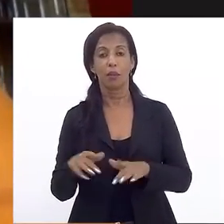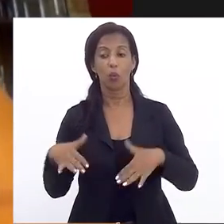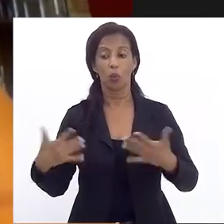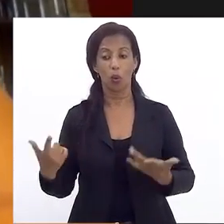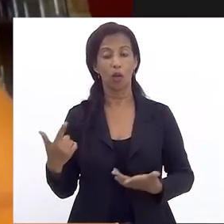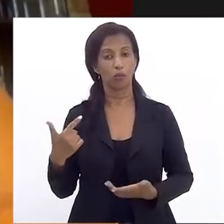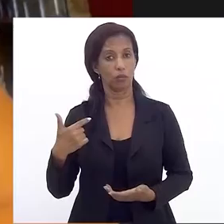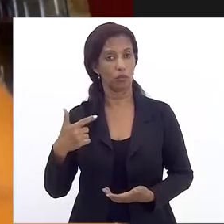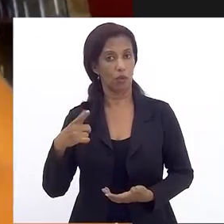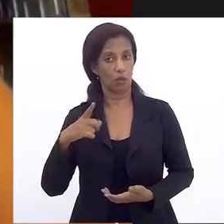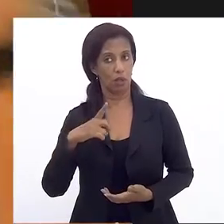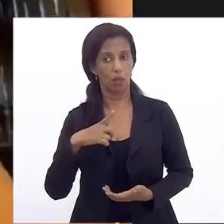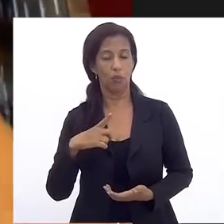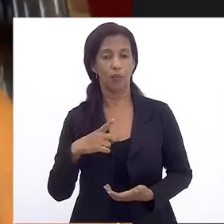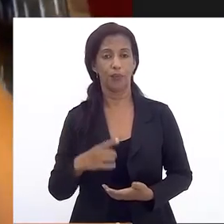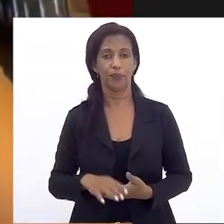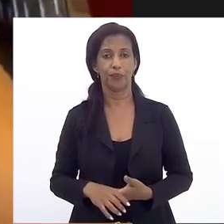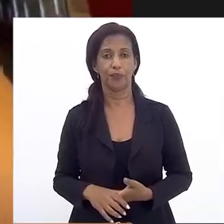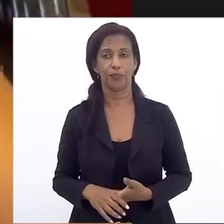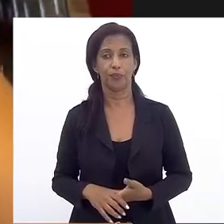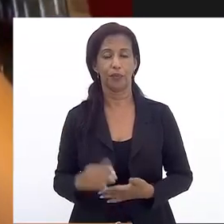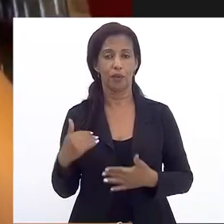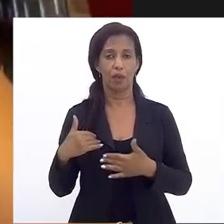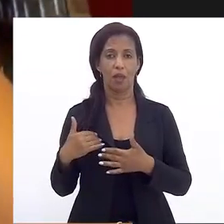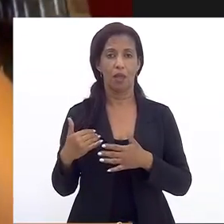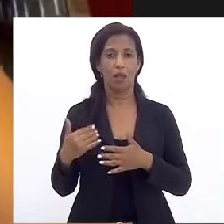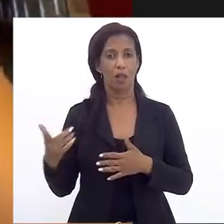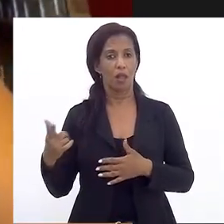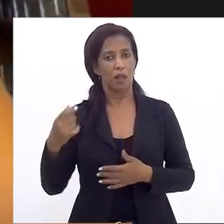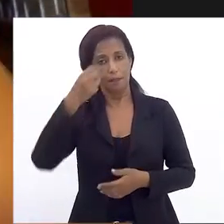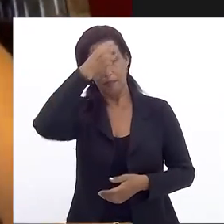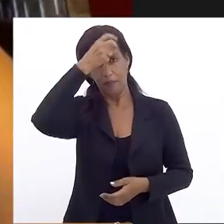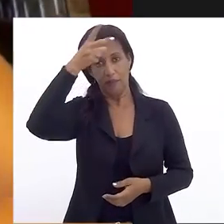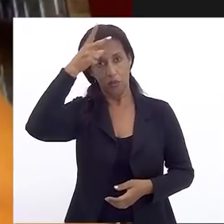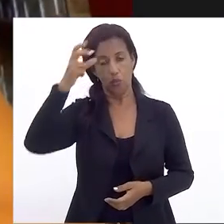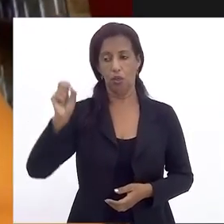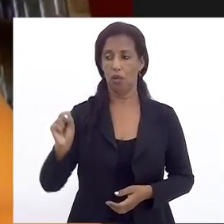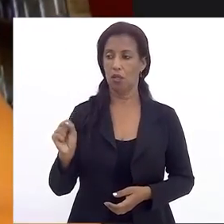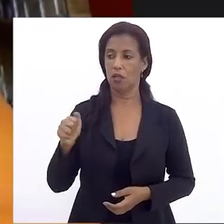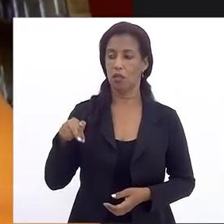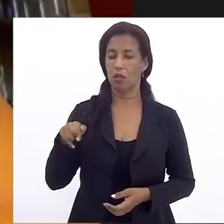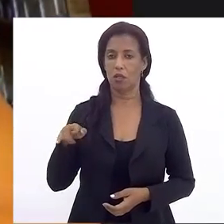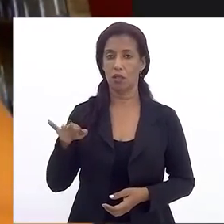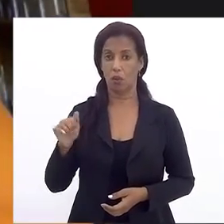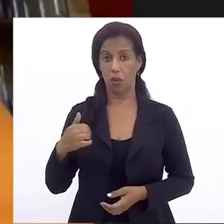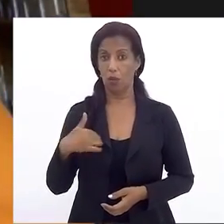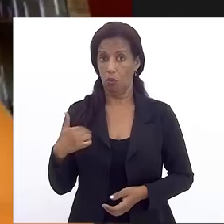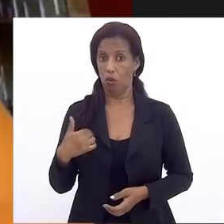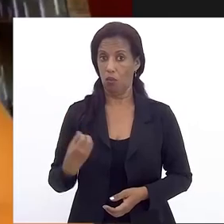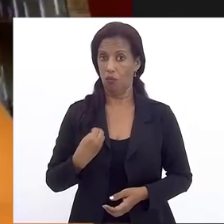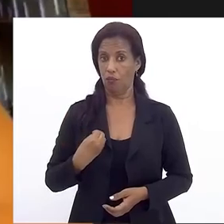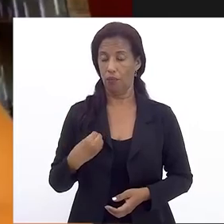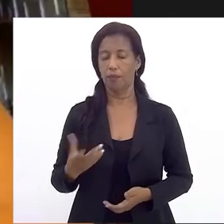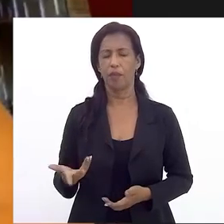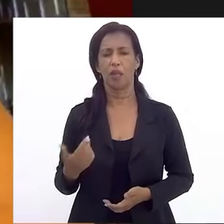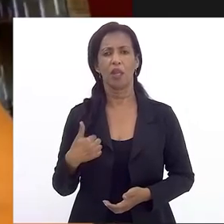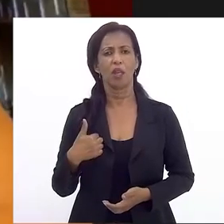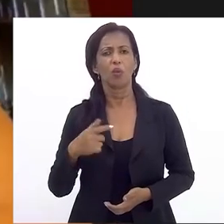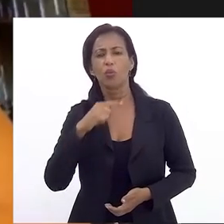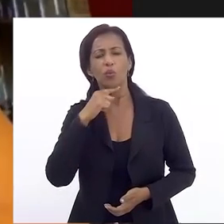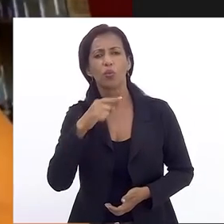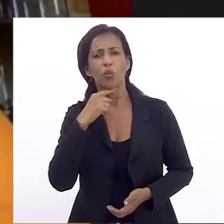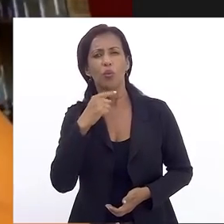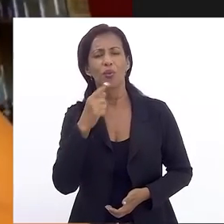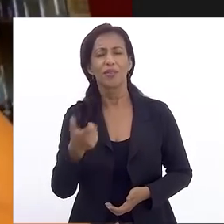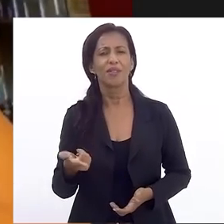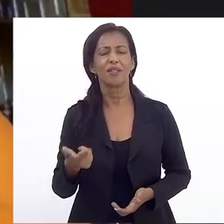Cláudio, quando eu estive, né, à frente da prefeitura aqui de Saquarema, quando eu estava prefeita,